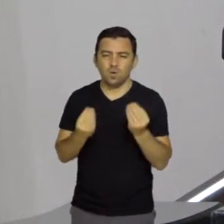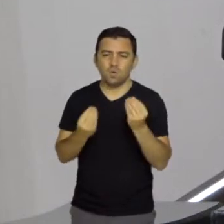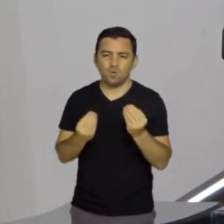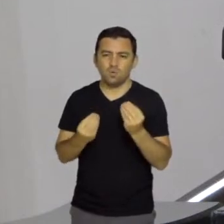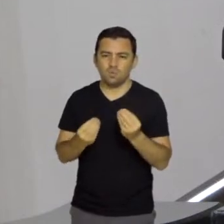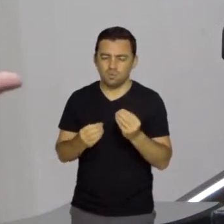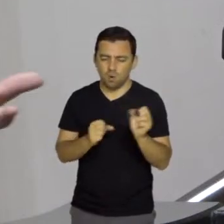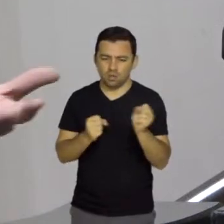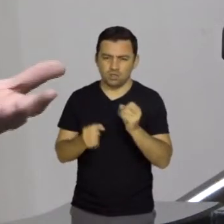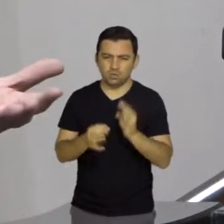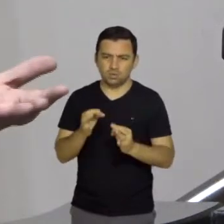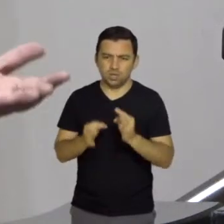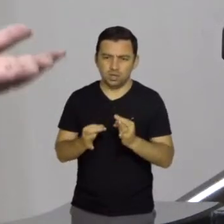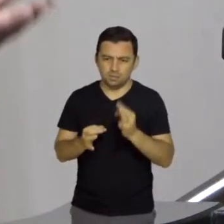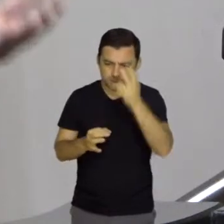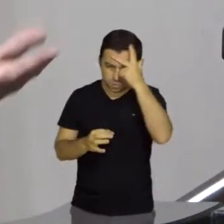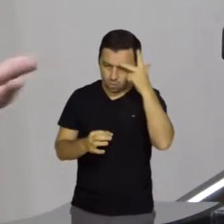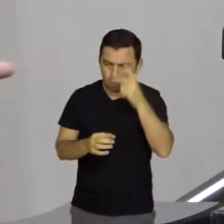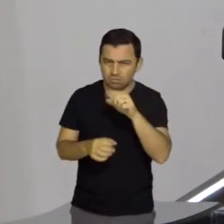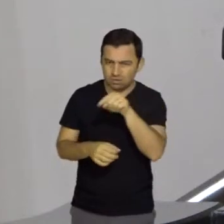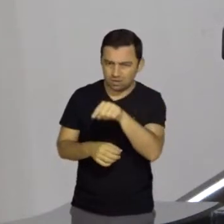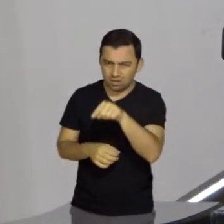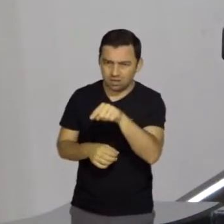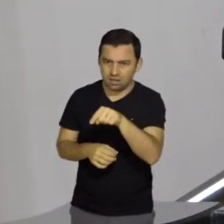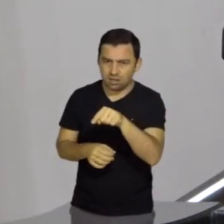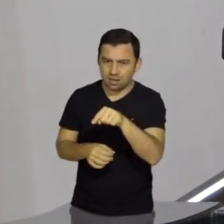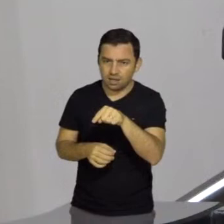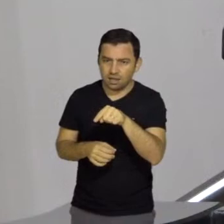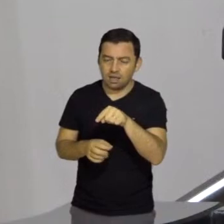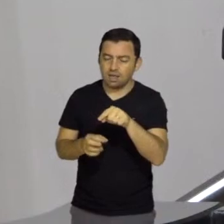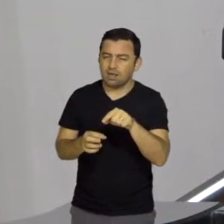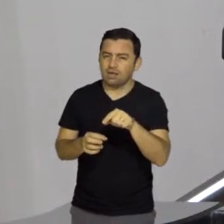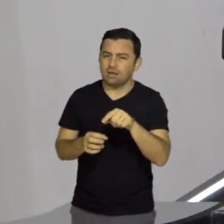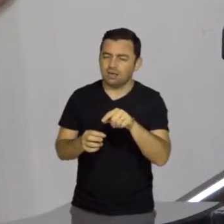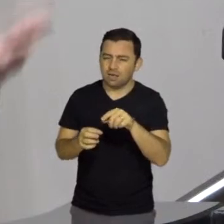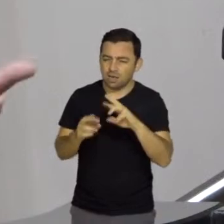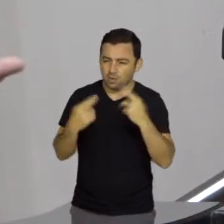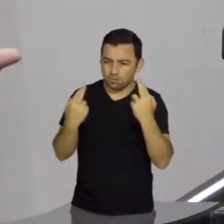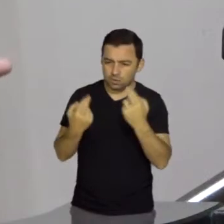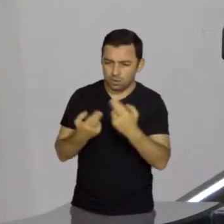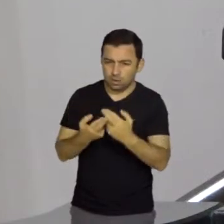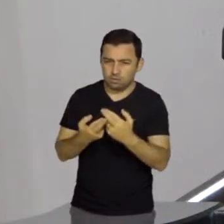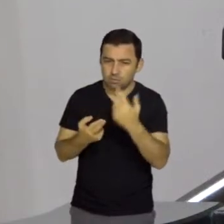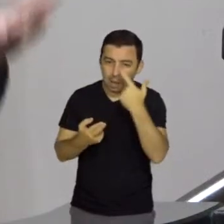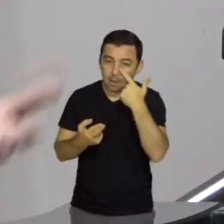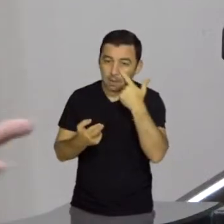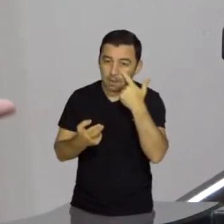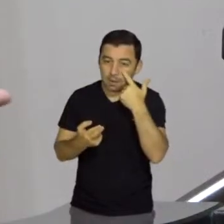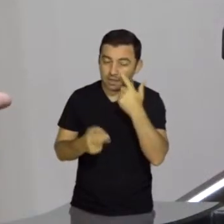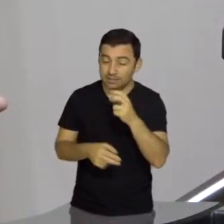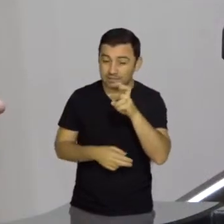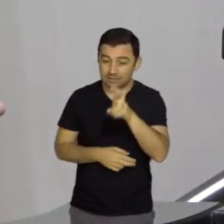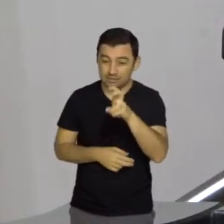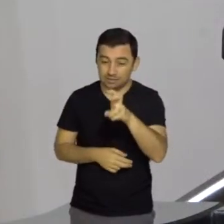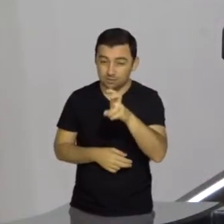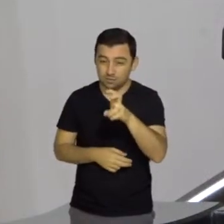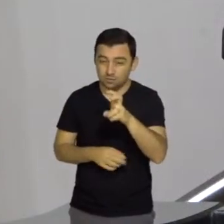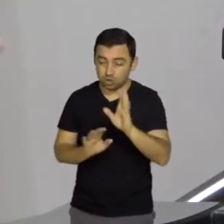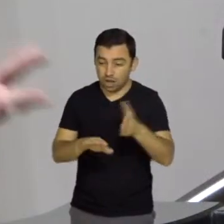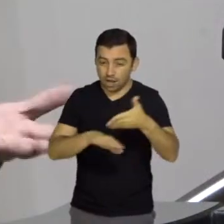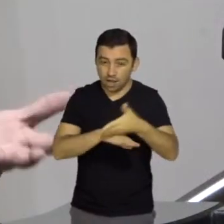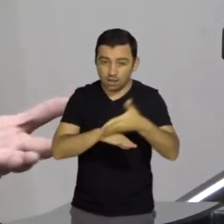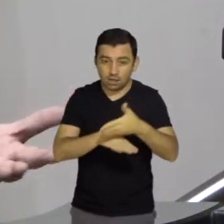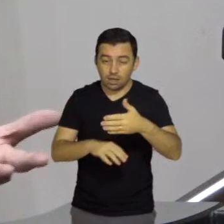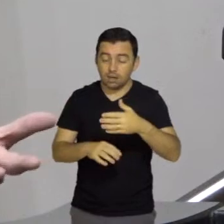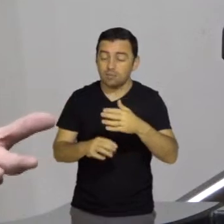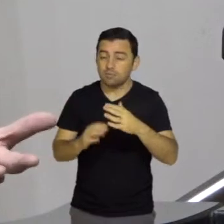quando recebe alguém para uma audiência custódia que tem 5 passagens, já